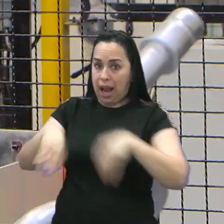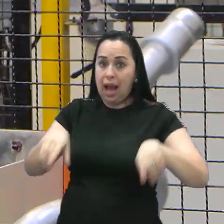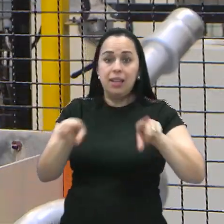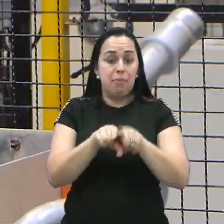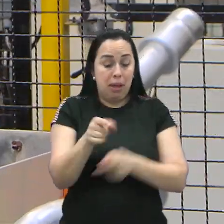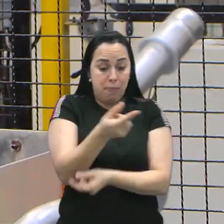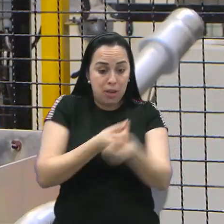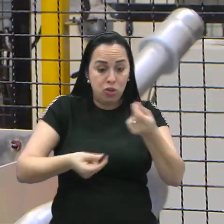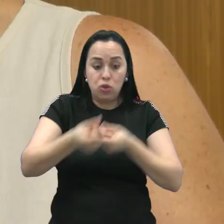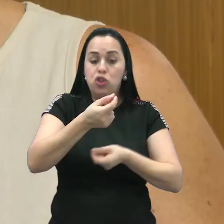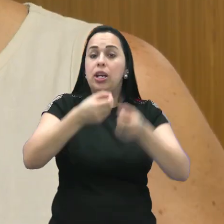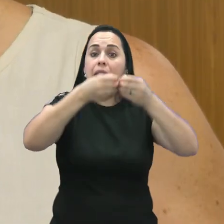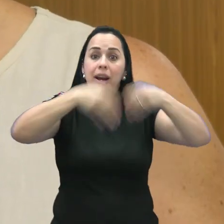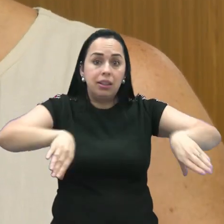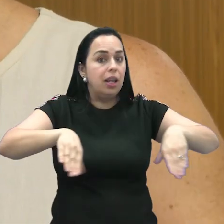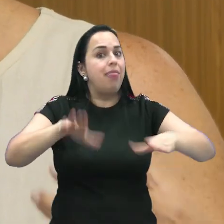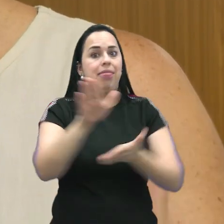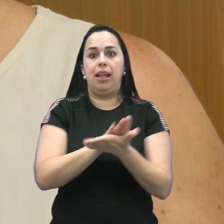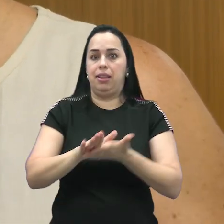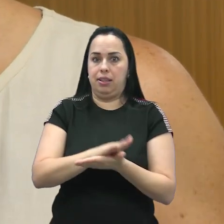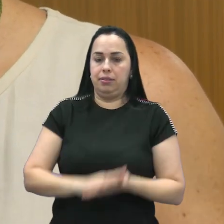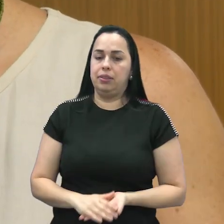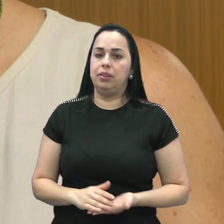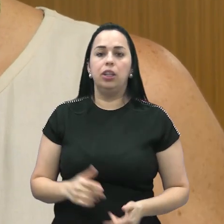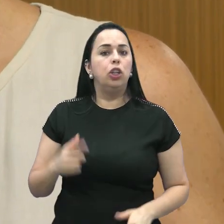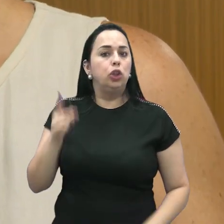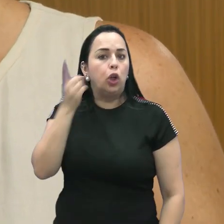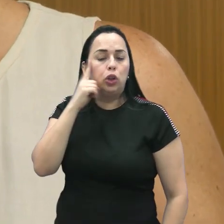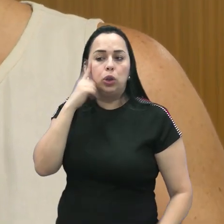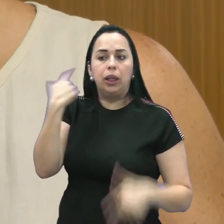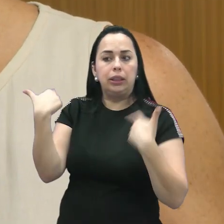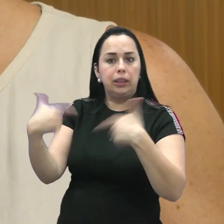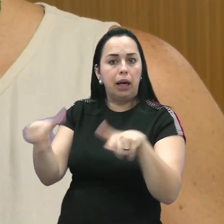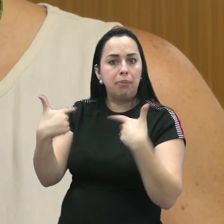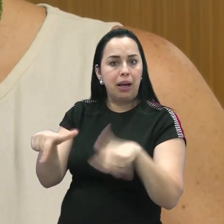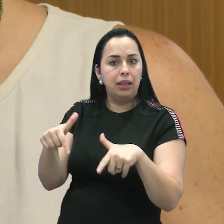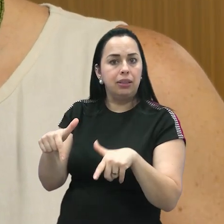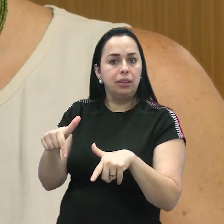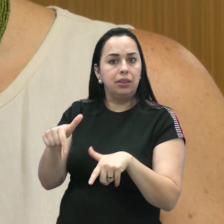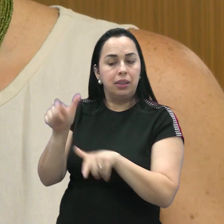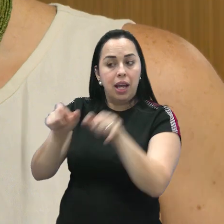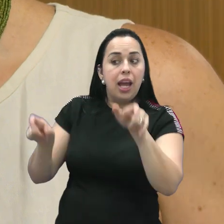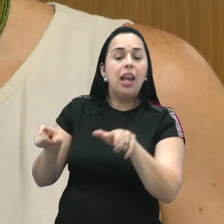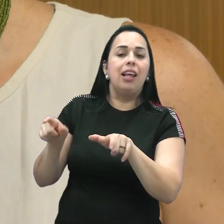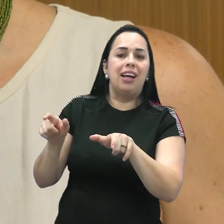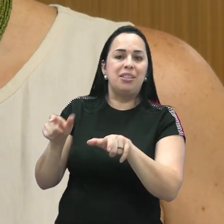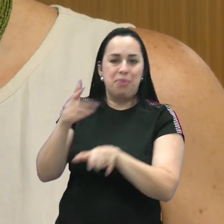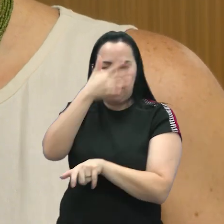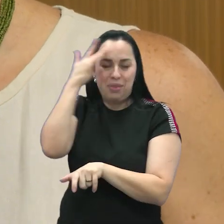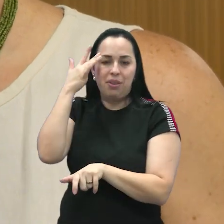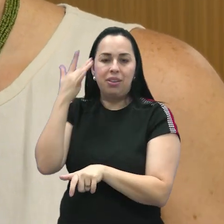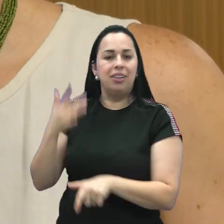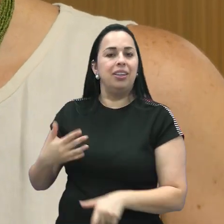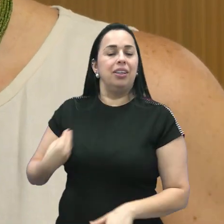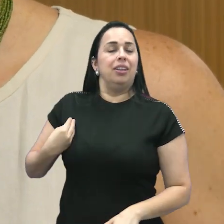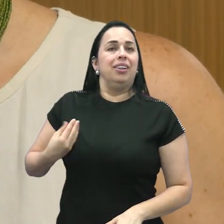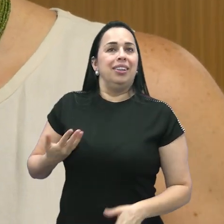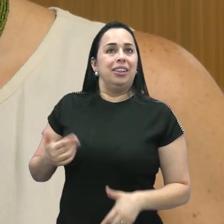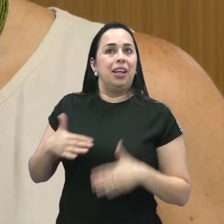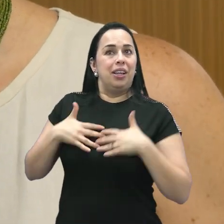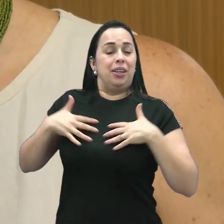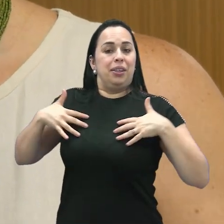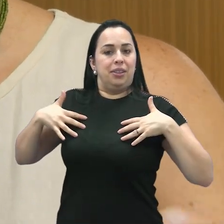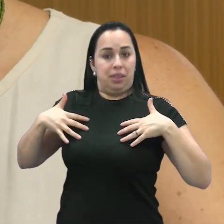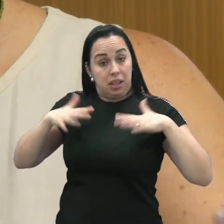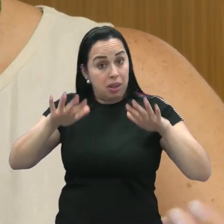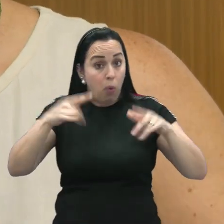desenvolvimento econômico do país. Mão de obra, o trabalhador no dia a dia, esse com certeza vai ter um ganho na sua própria